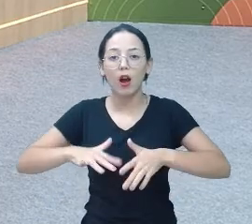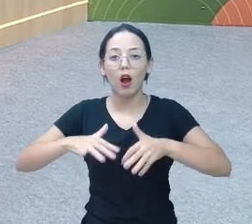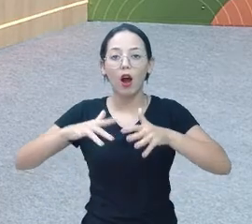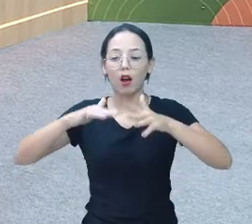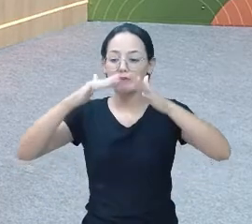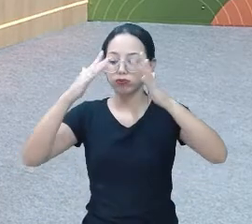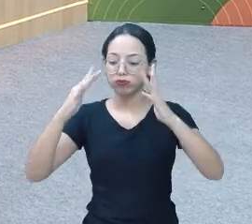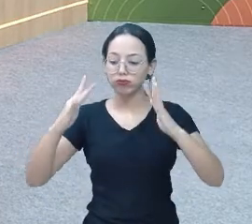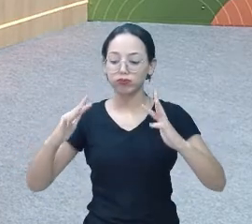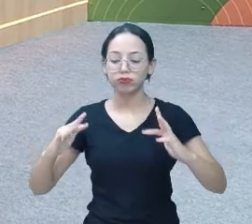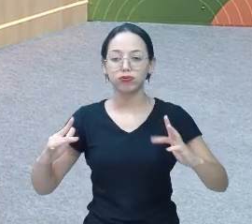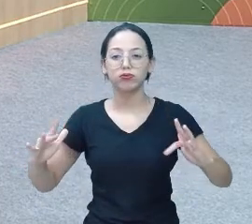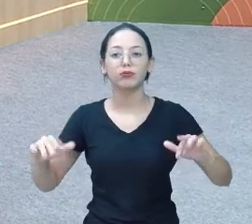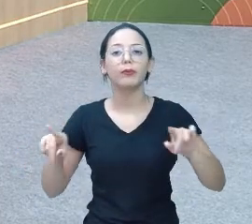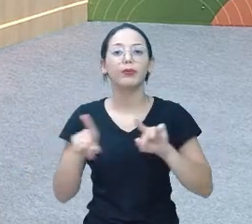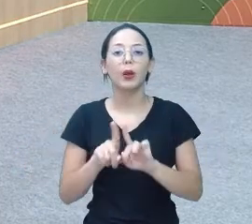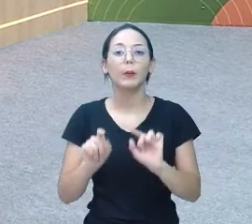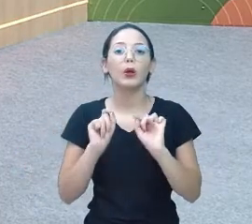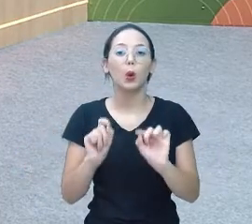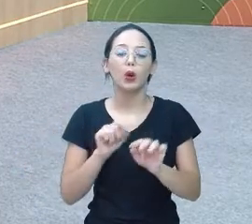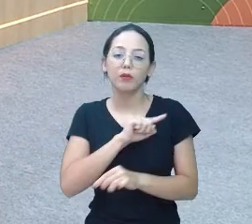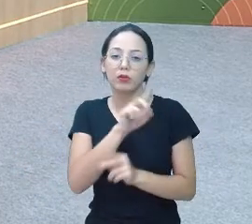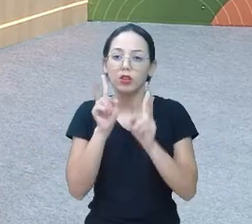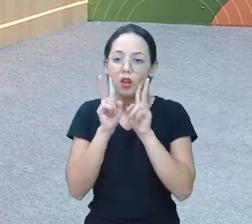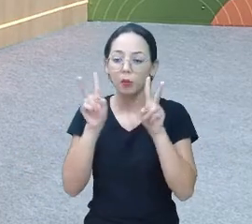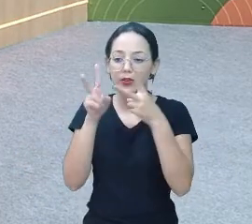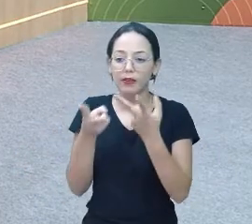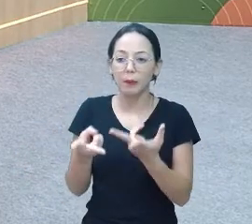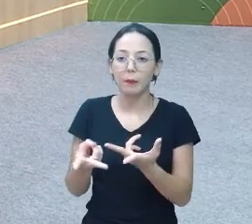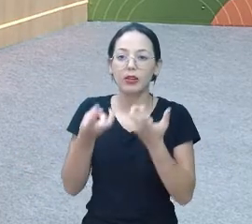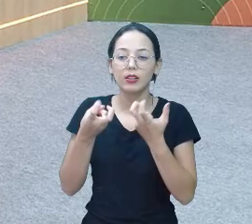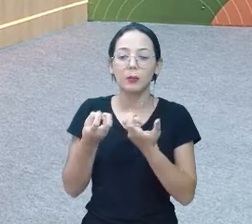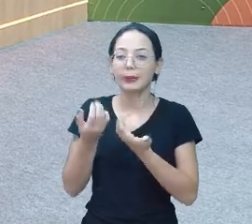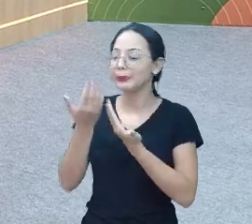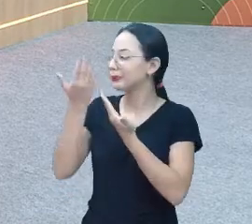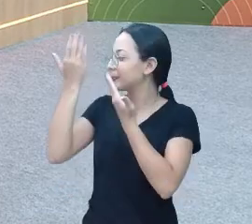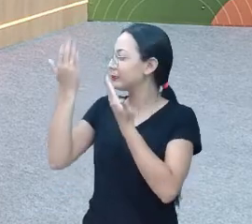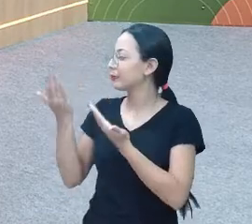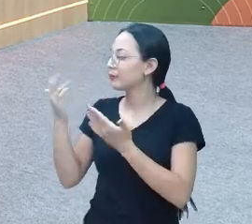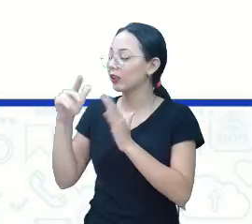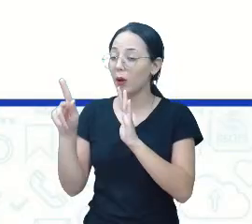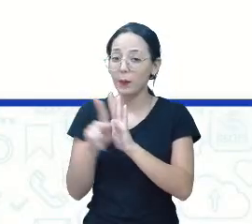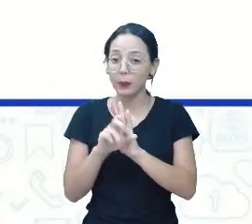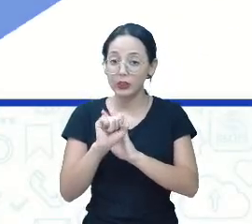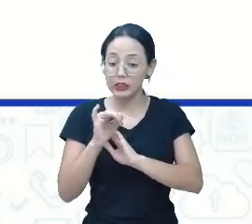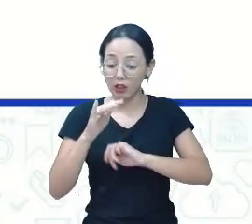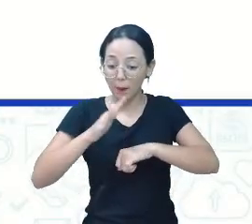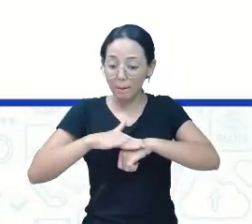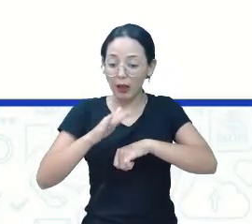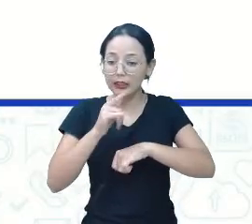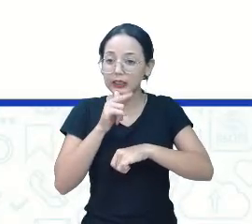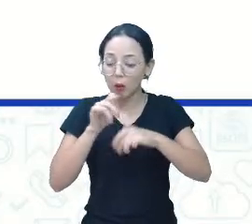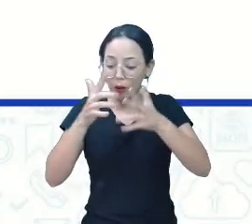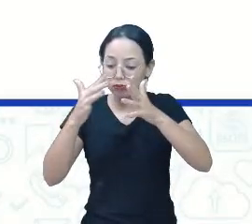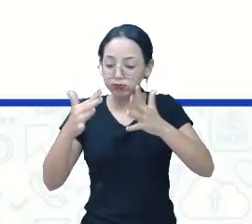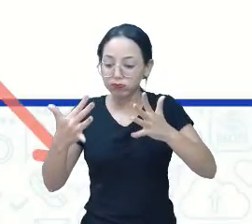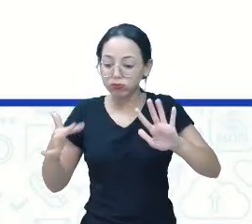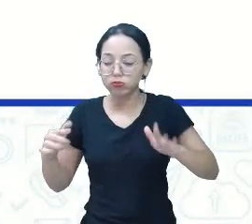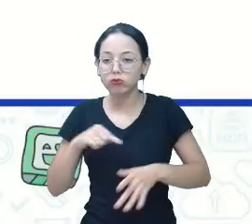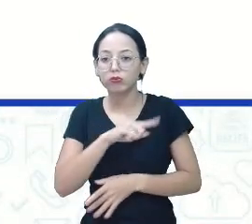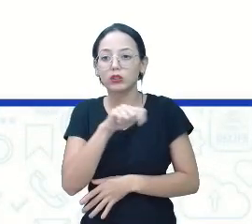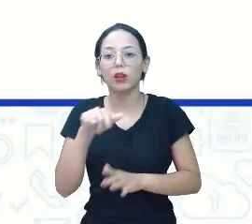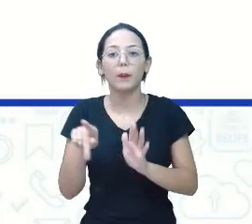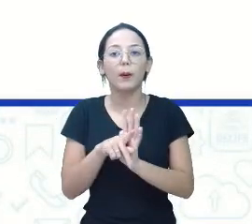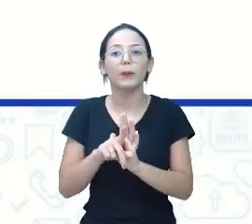inundadas. Consequentemente, você vai observar que quanto mais inundada, você teria a